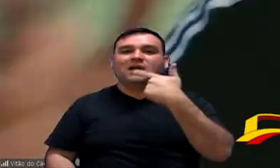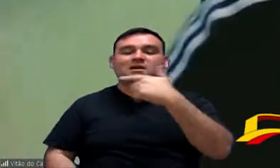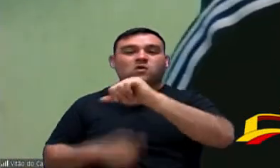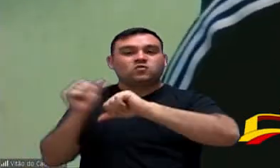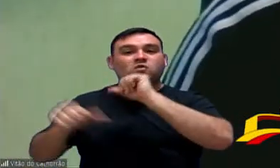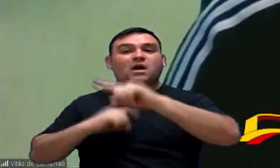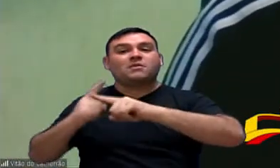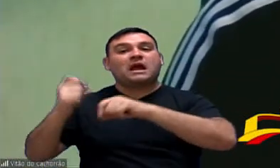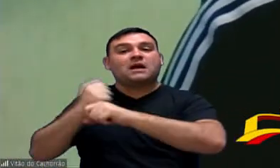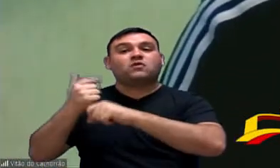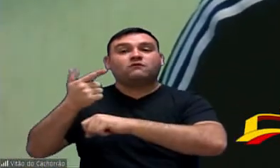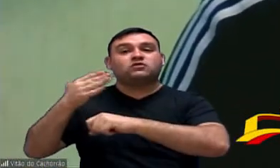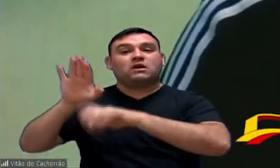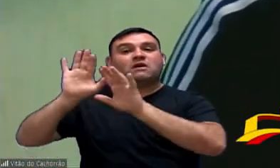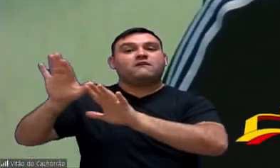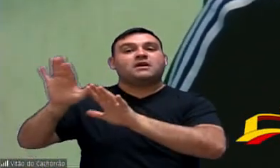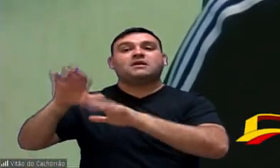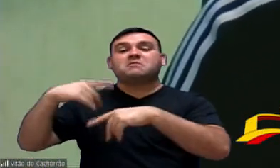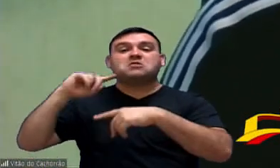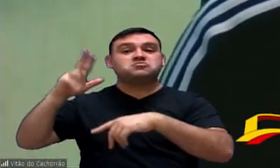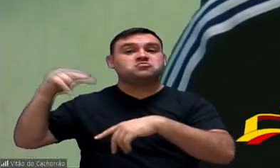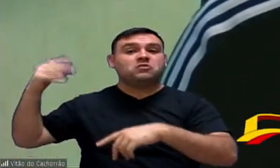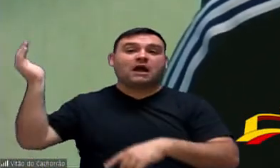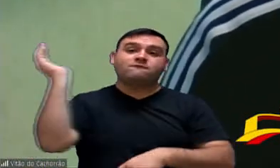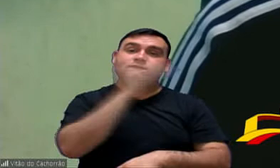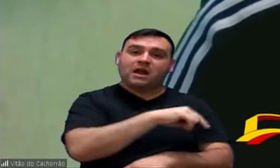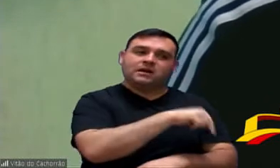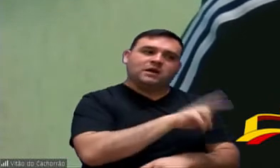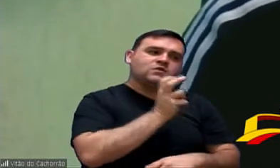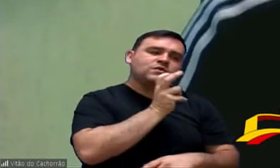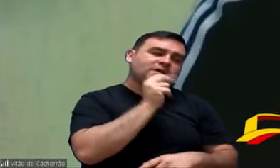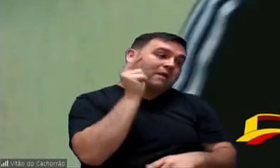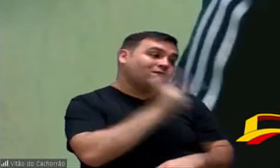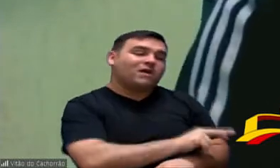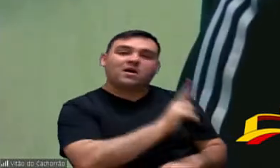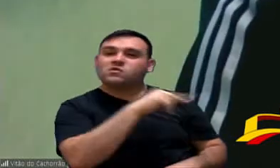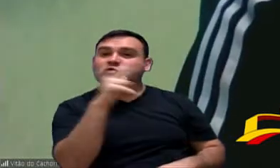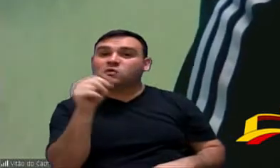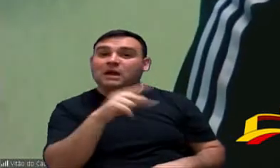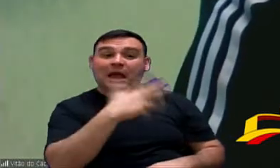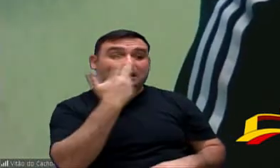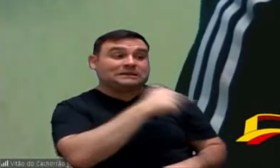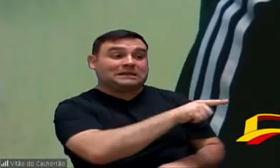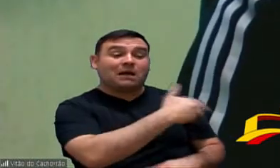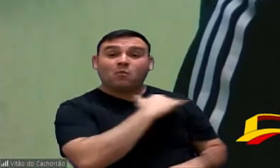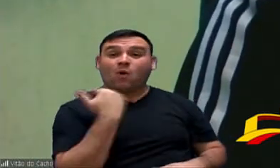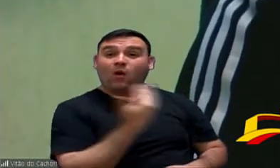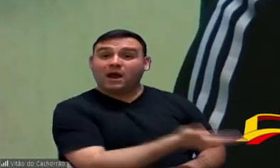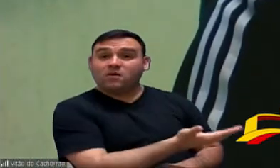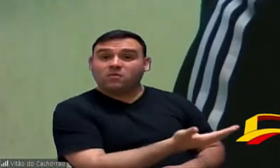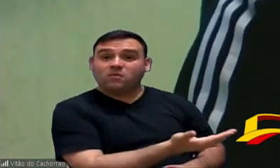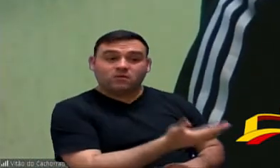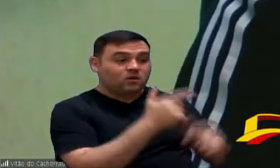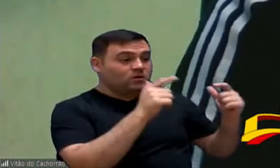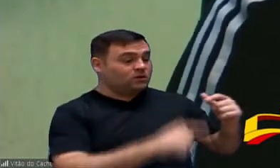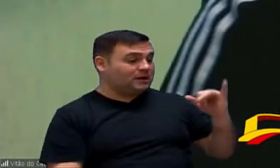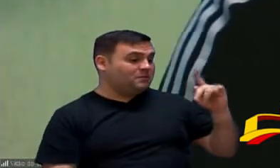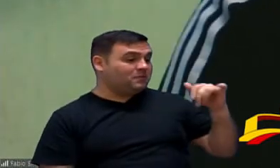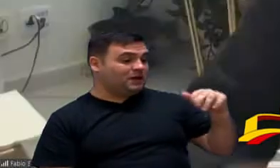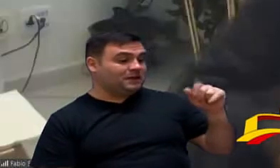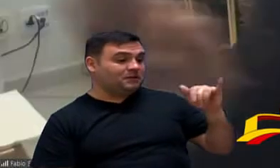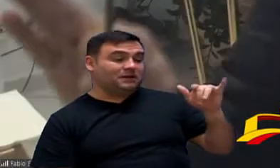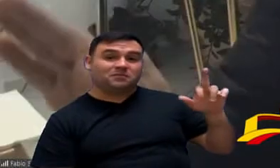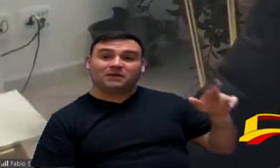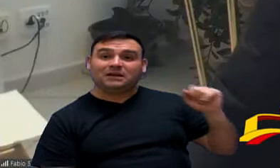cara está lá 24 anos. Nunca sujou o sapato na terra. Perdeu uma criança essa mãe do Ipanema das Pedras. Não se